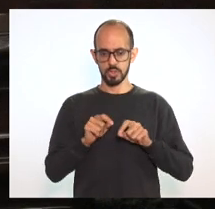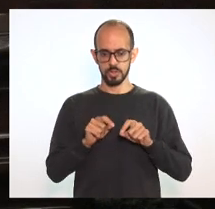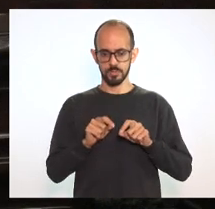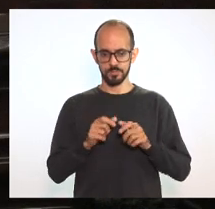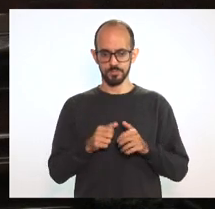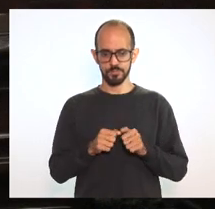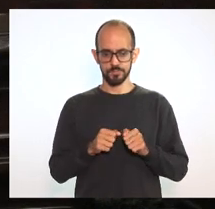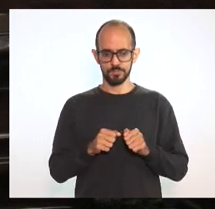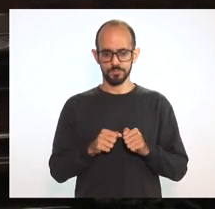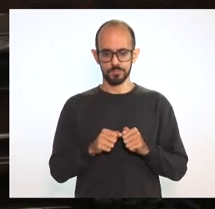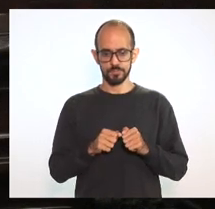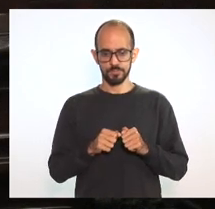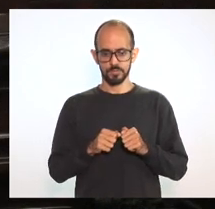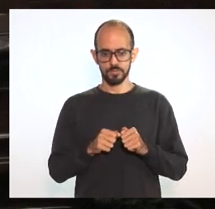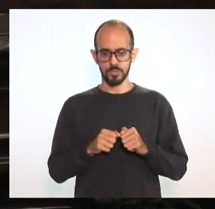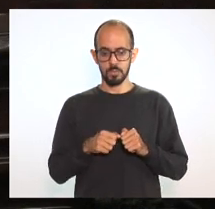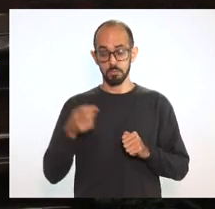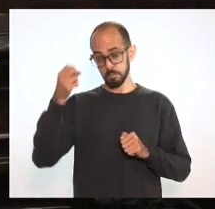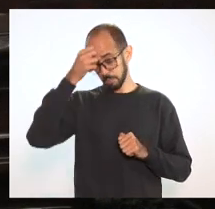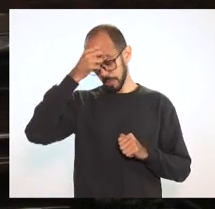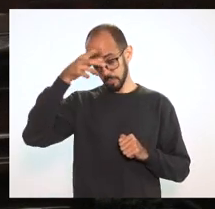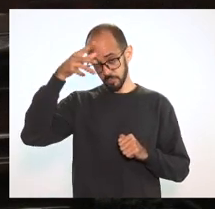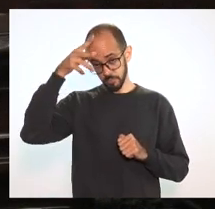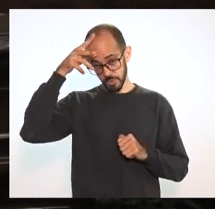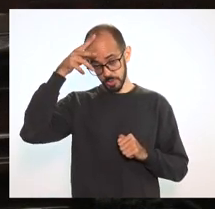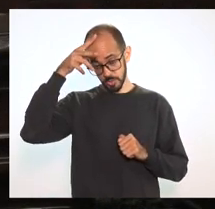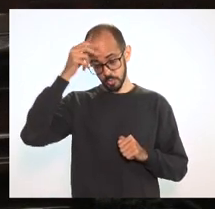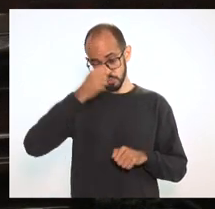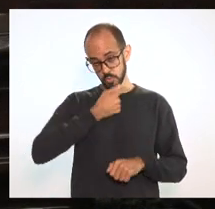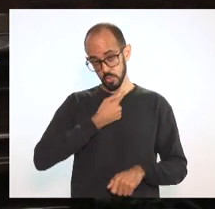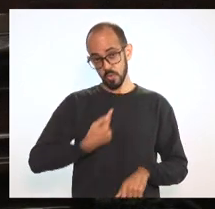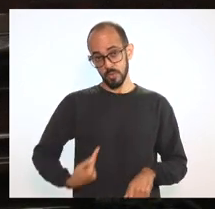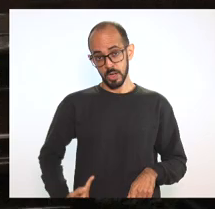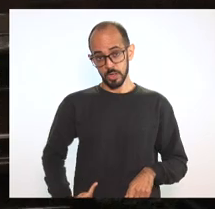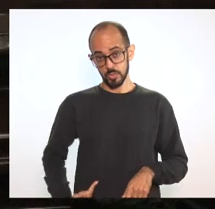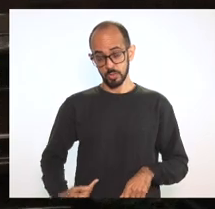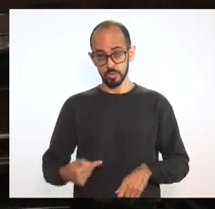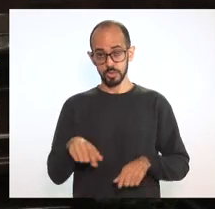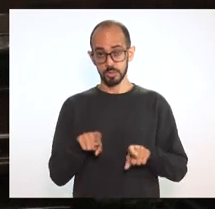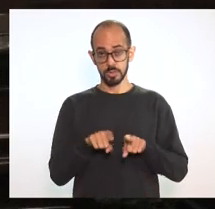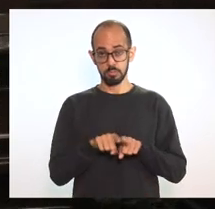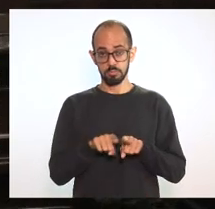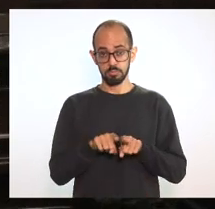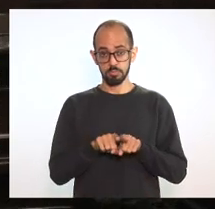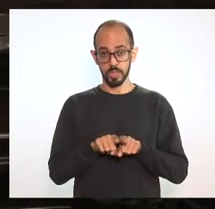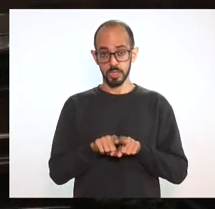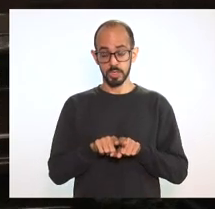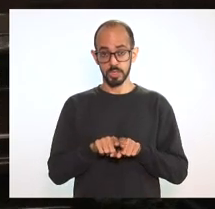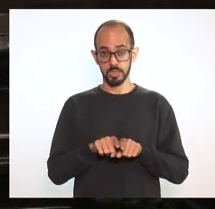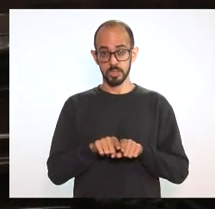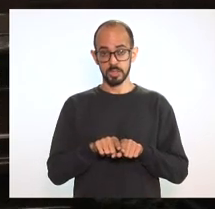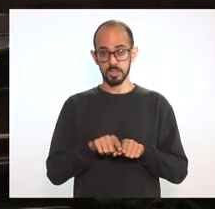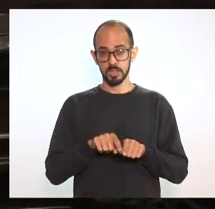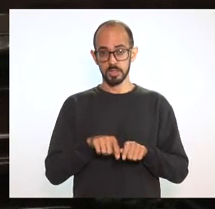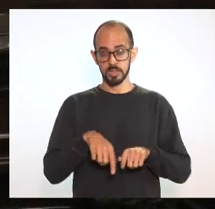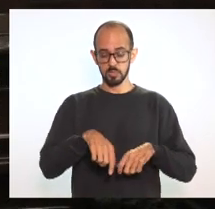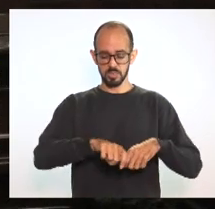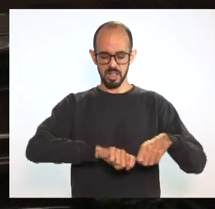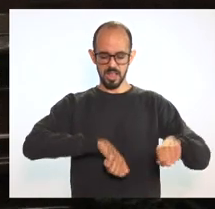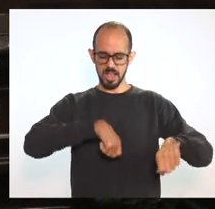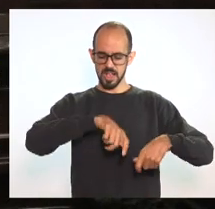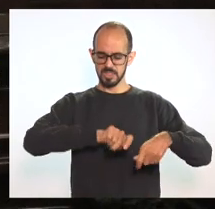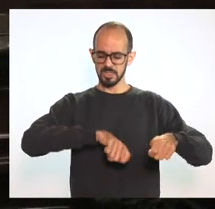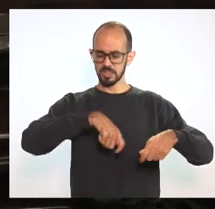Infelizmente, prefeitos e governadores estão rasgando a nossa